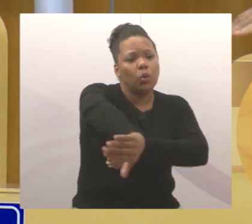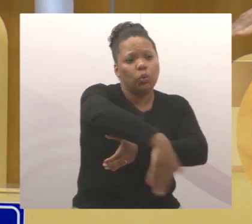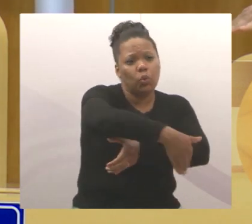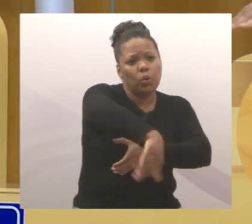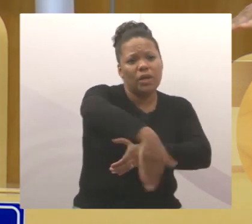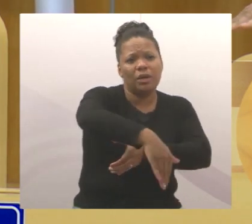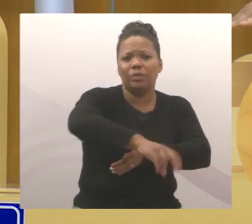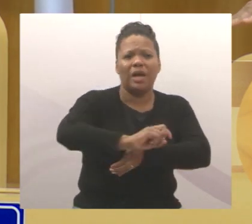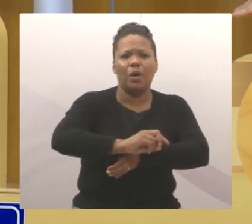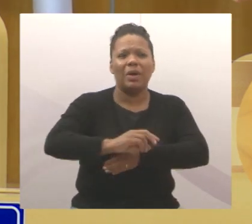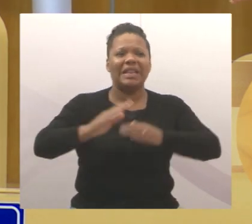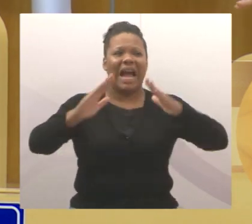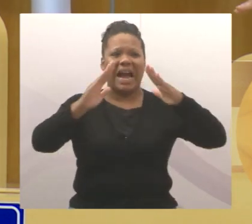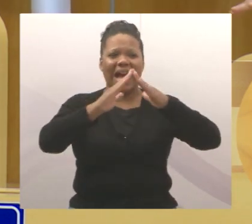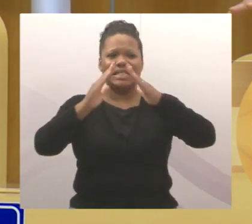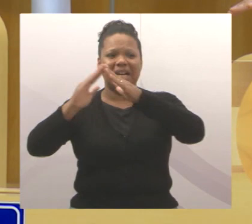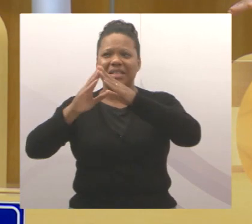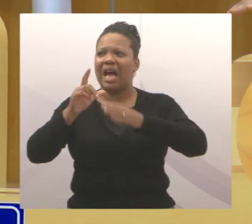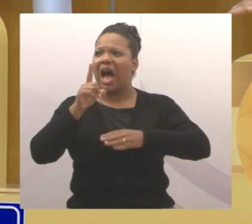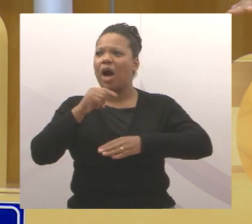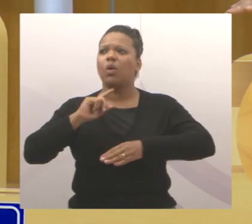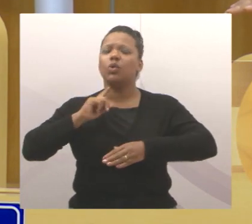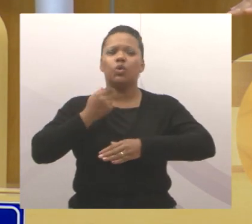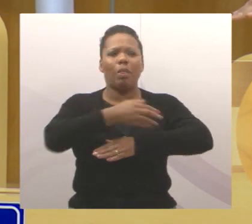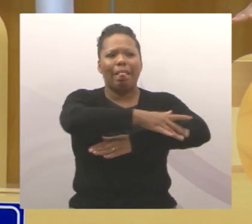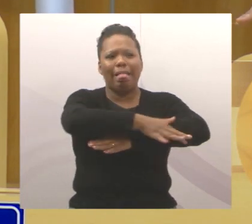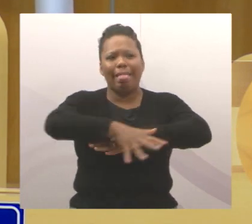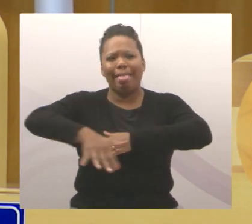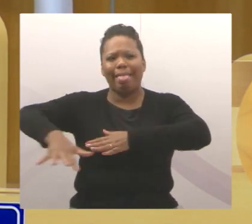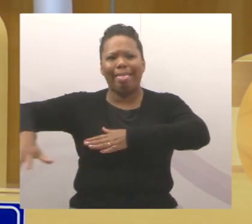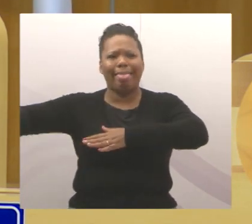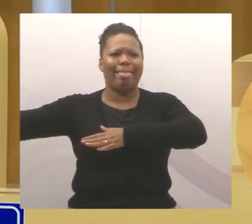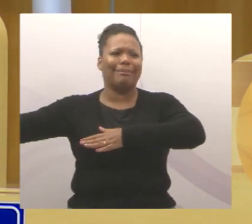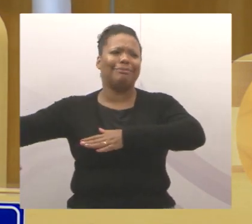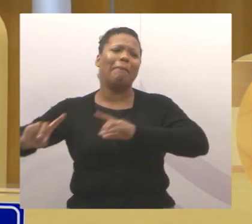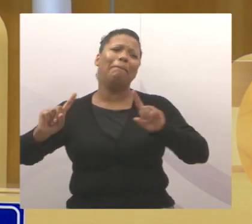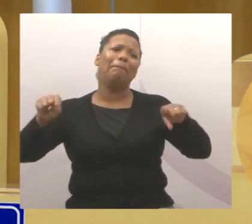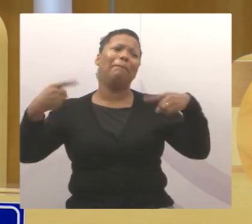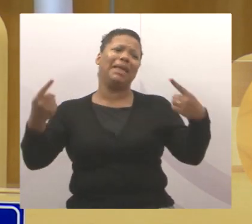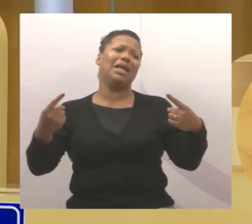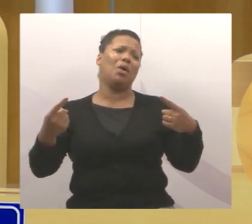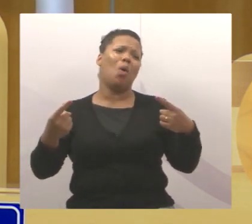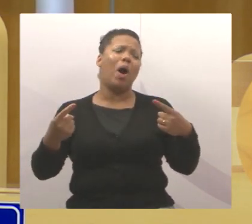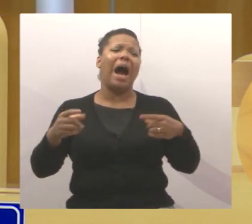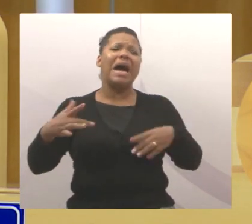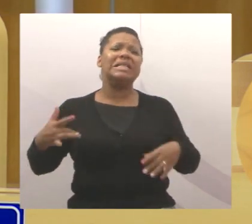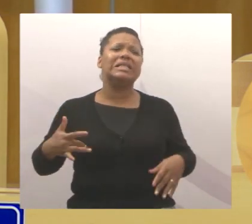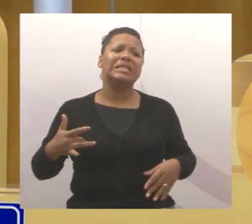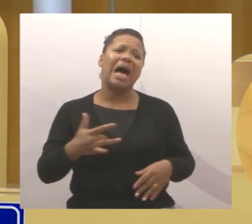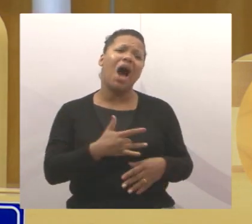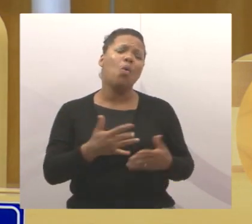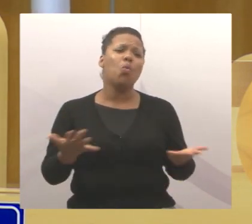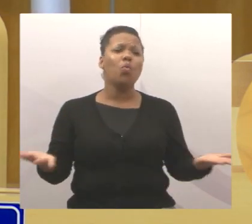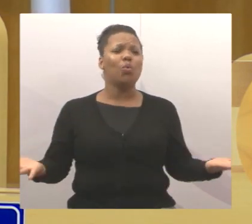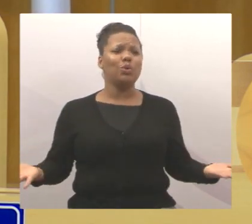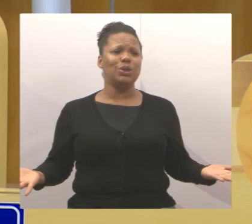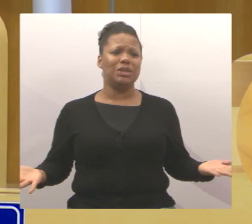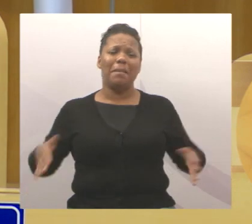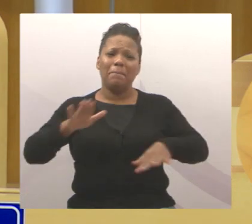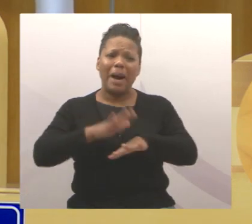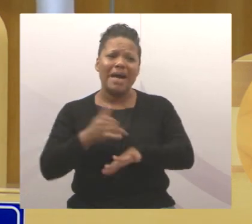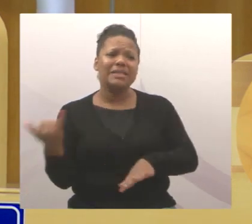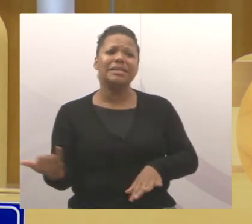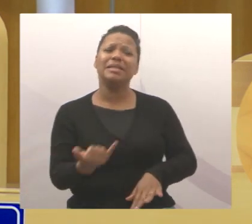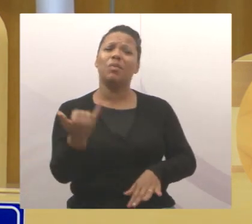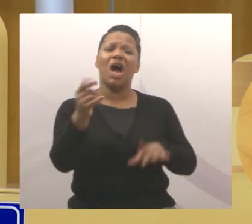redor das casas. E isso, doutora Márcia, também contamina a saúde pública. É uma questão de saúde pública. Então,